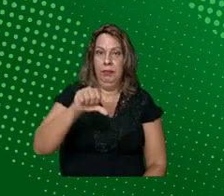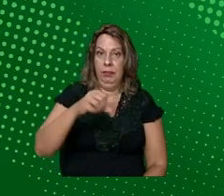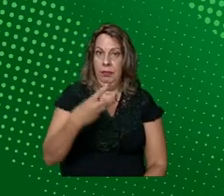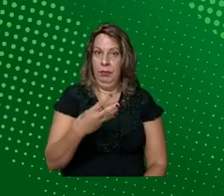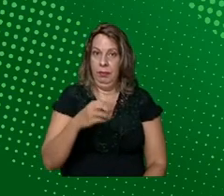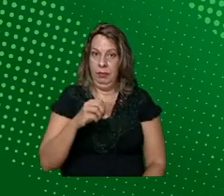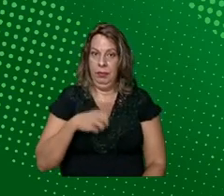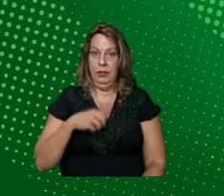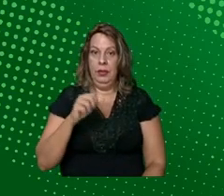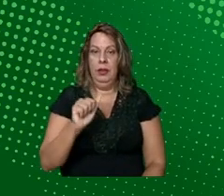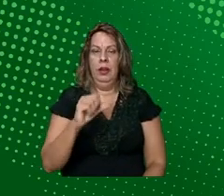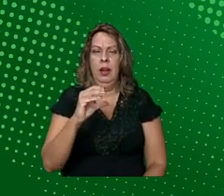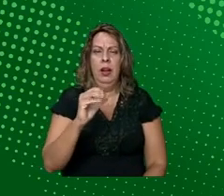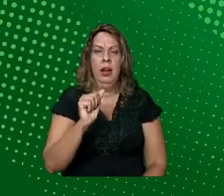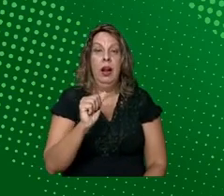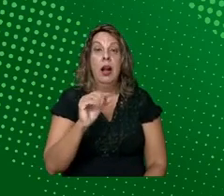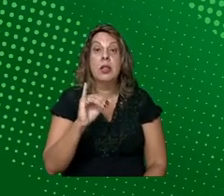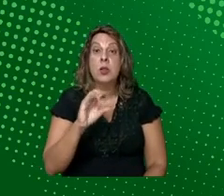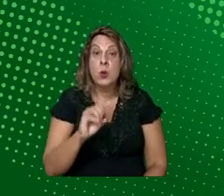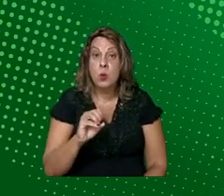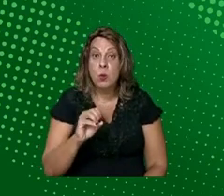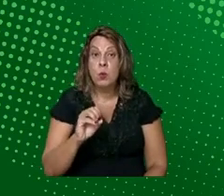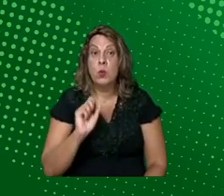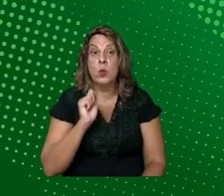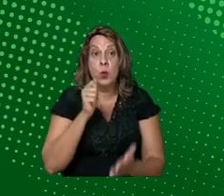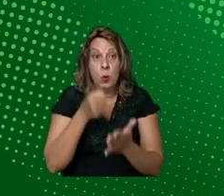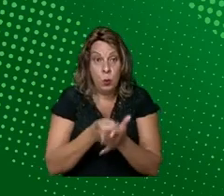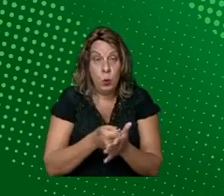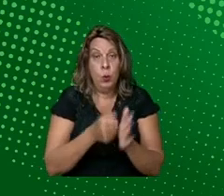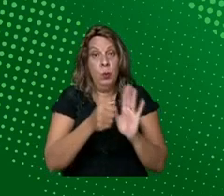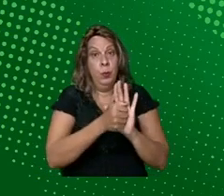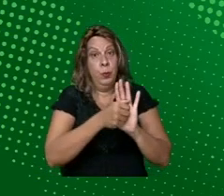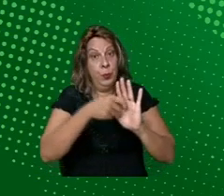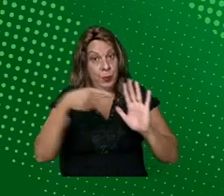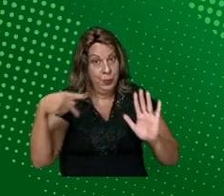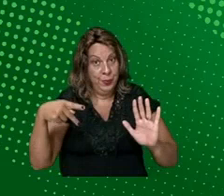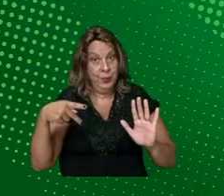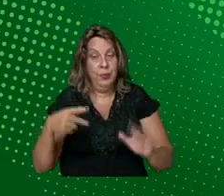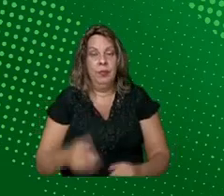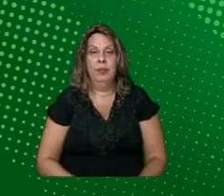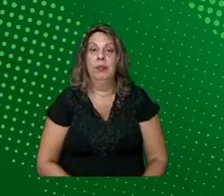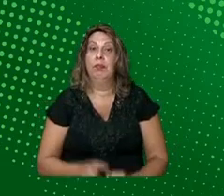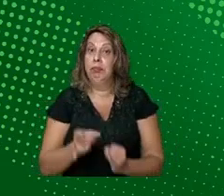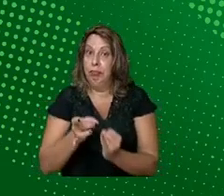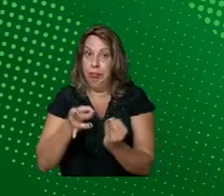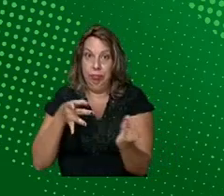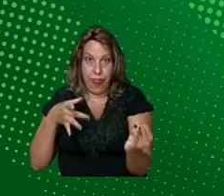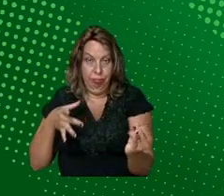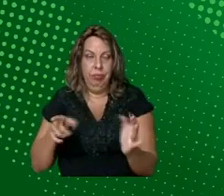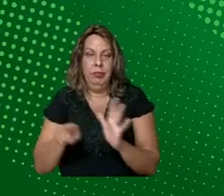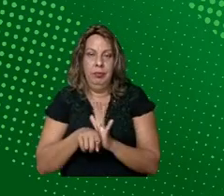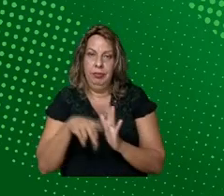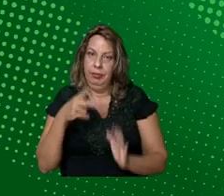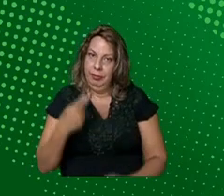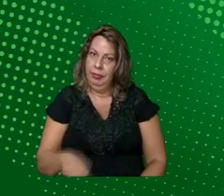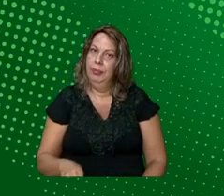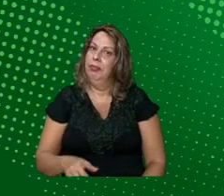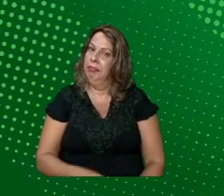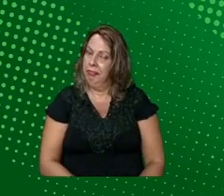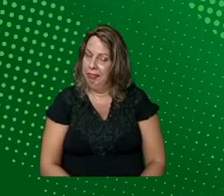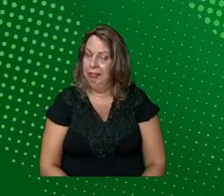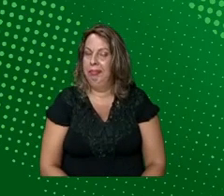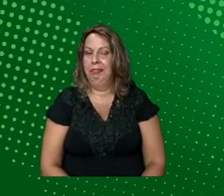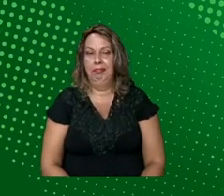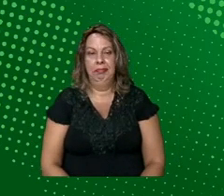263930. Acácio Dias Santos adquiriu pelo aplicativo. A cidade é Itaporanga da Ajuda, adquiriu online e